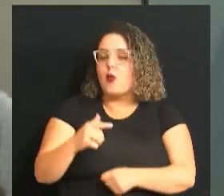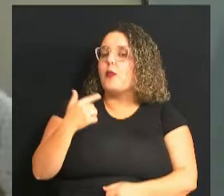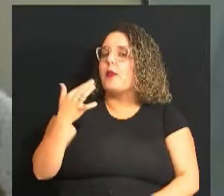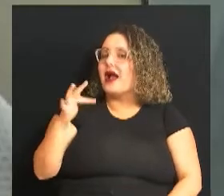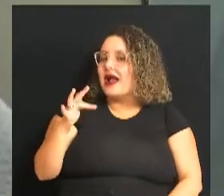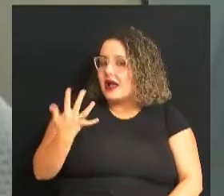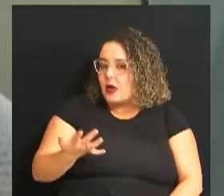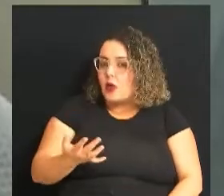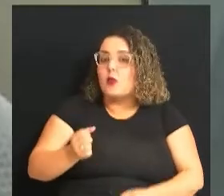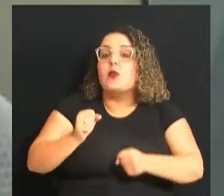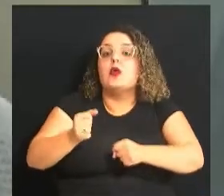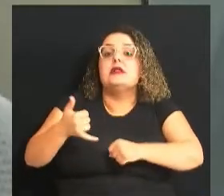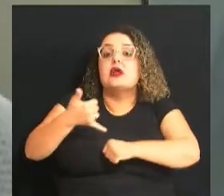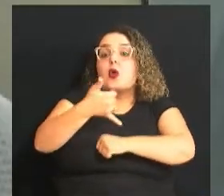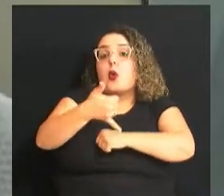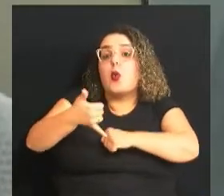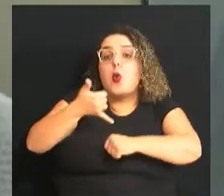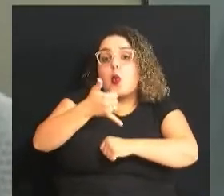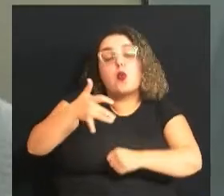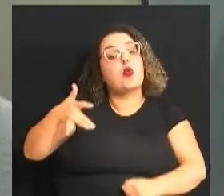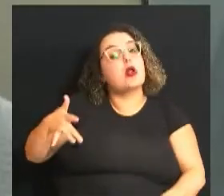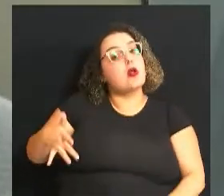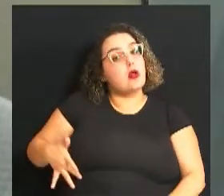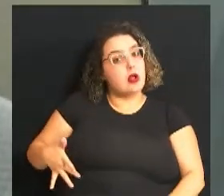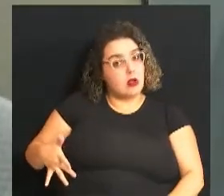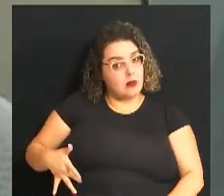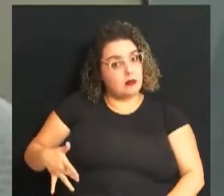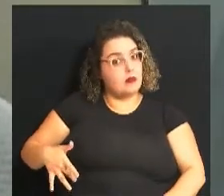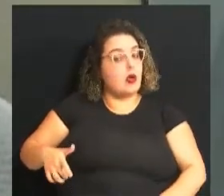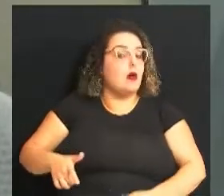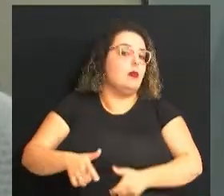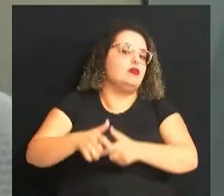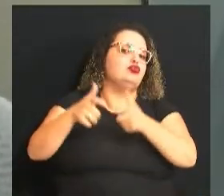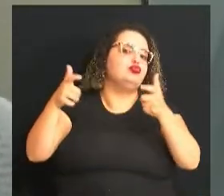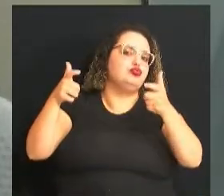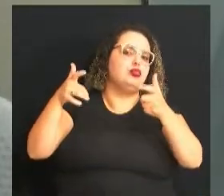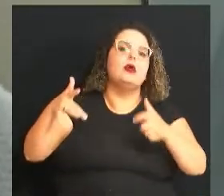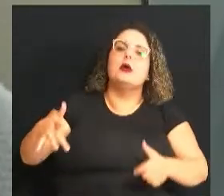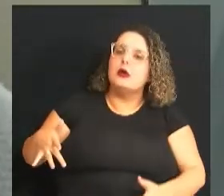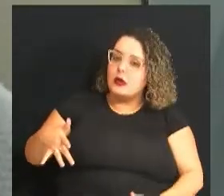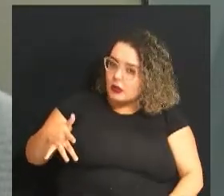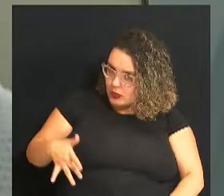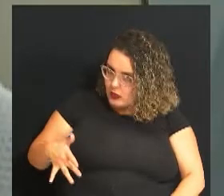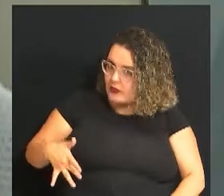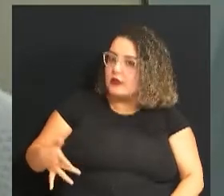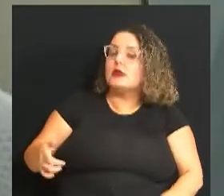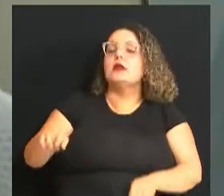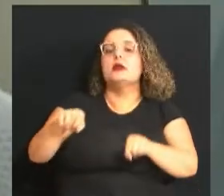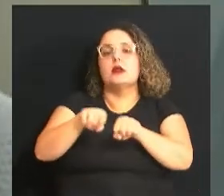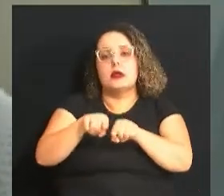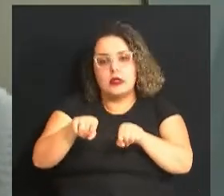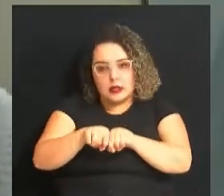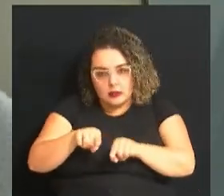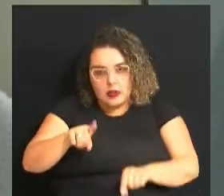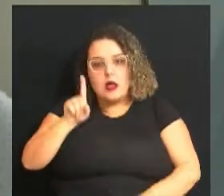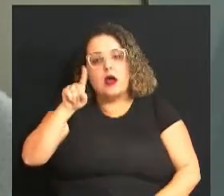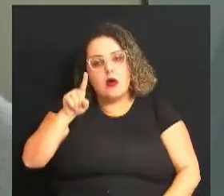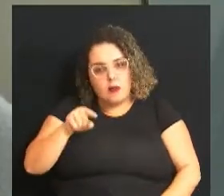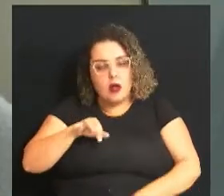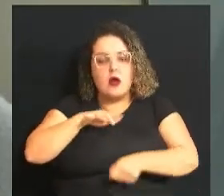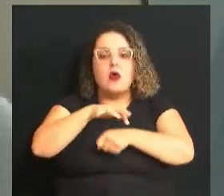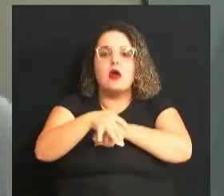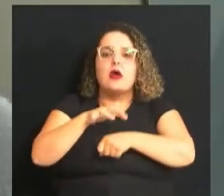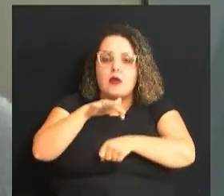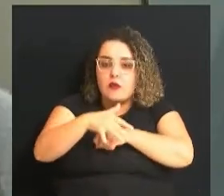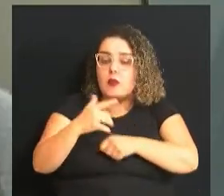gordura no fígado. Então, a gordura em excesso no fígado, ela causa também injúria e inflamação. Pode